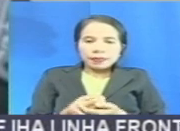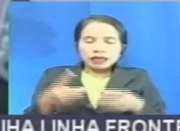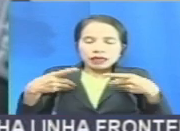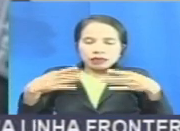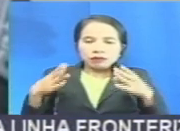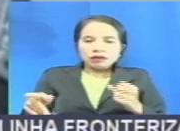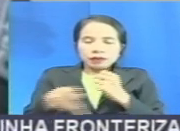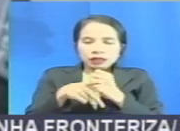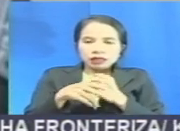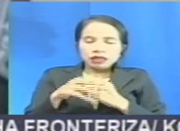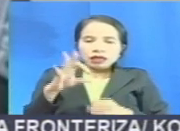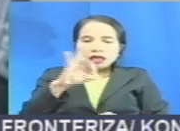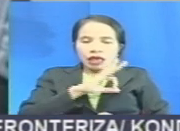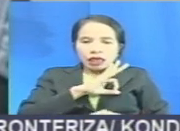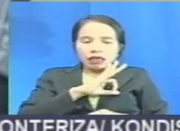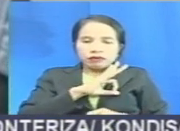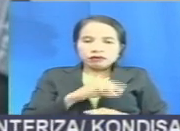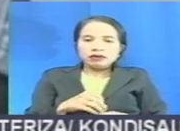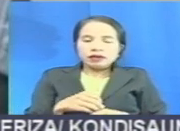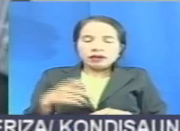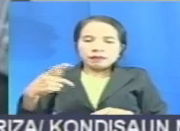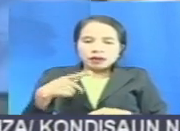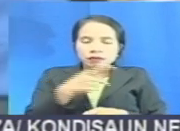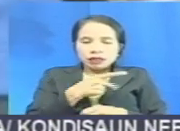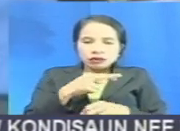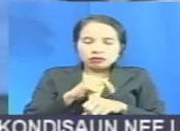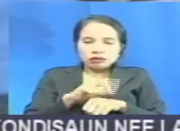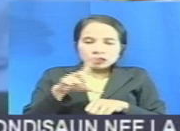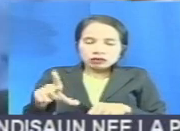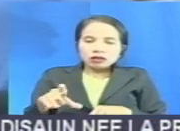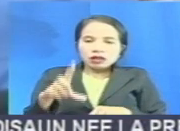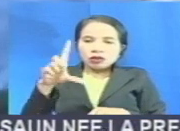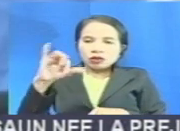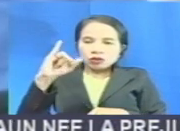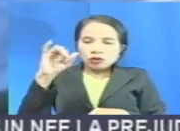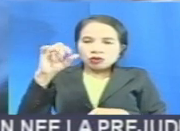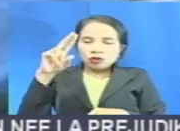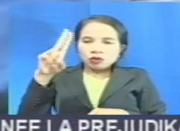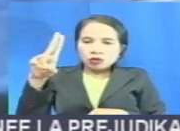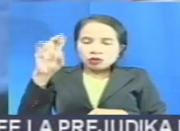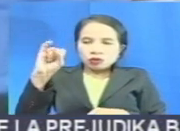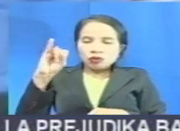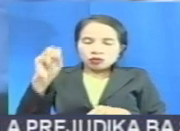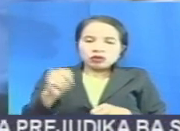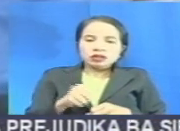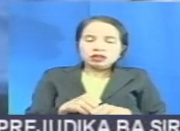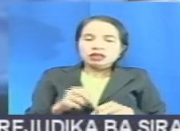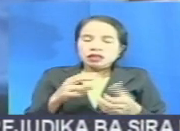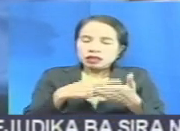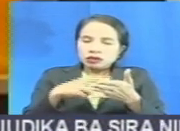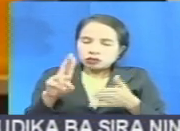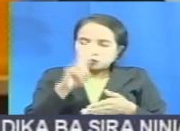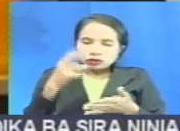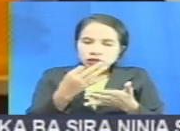Deputado bancada junto atual vice-presidente do Parlamento Nacional, Luiz Roberto Russo Governo, tem que executar orçamento no Parlamento Nacional aprova,